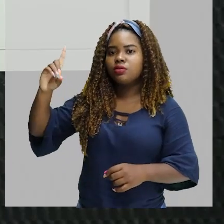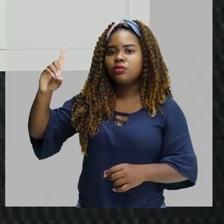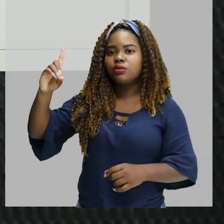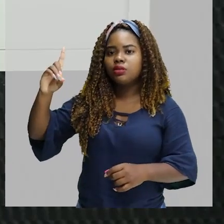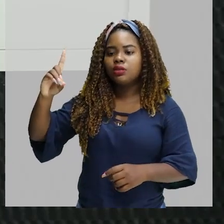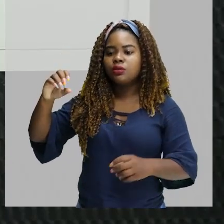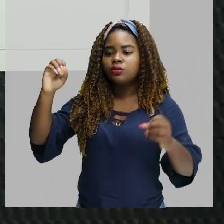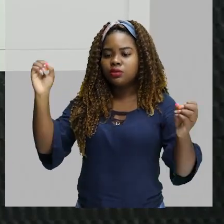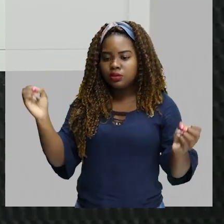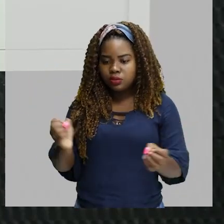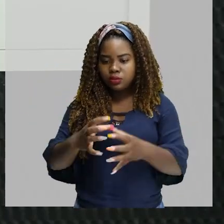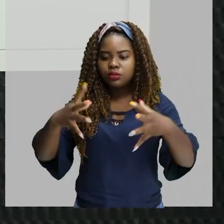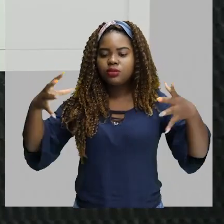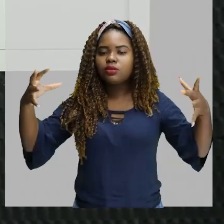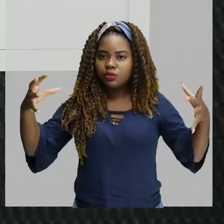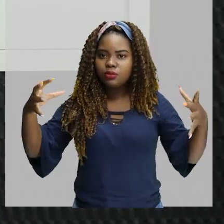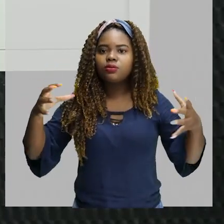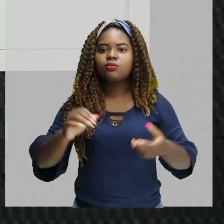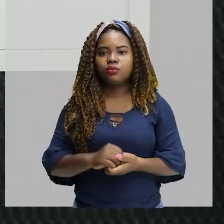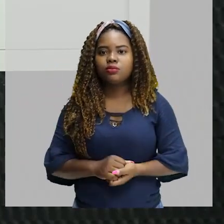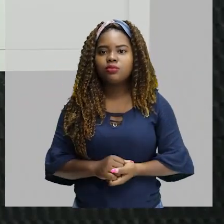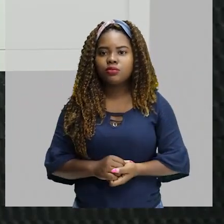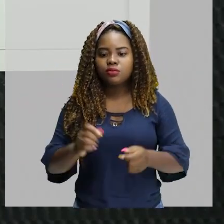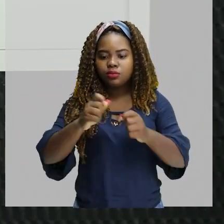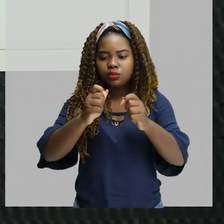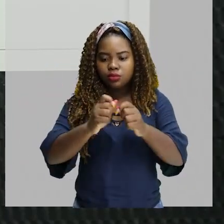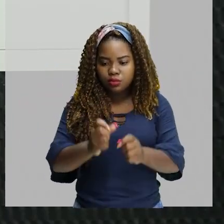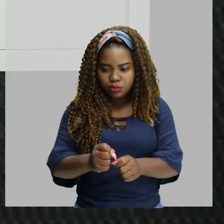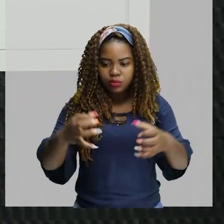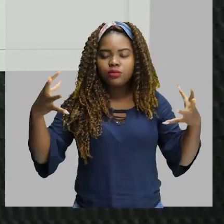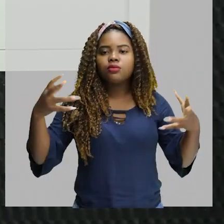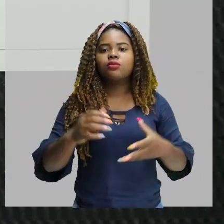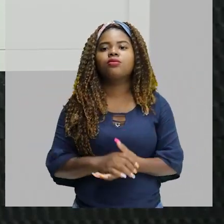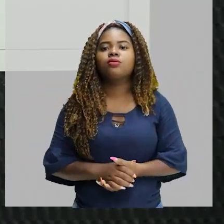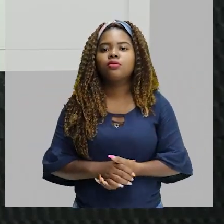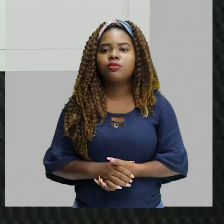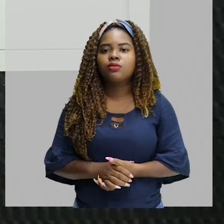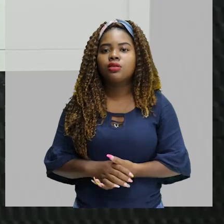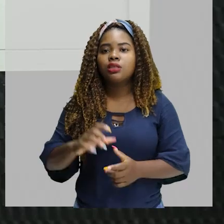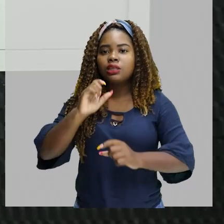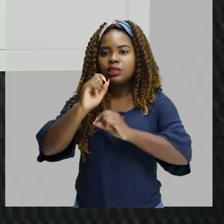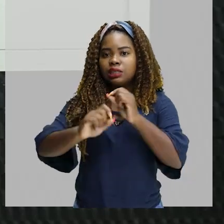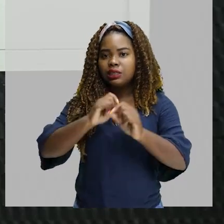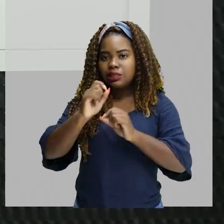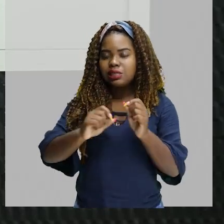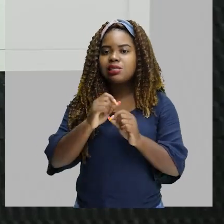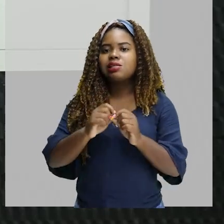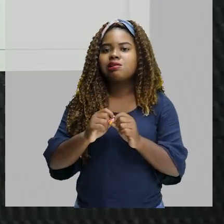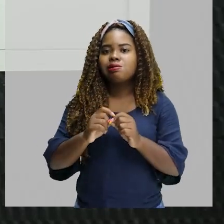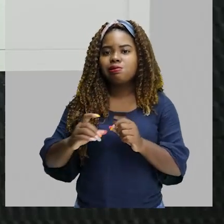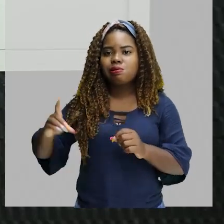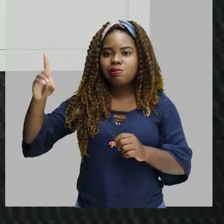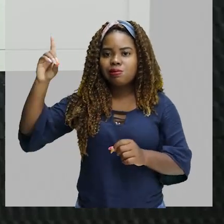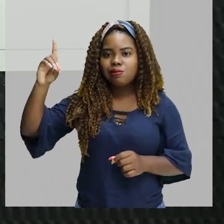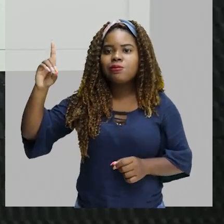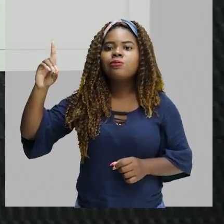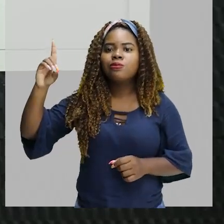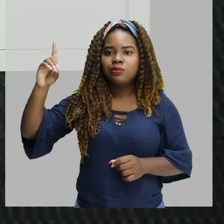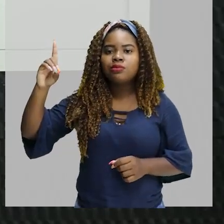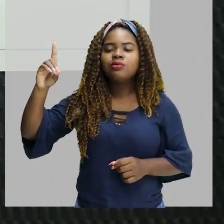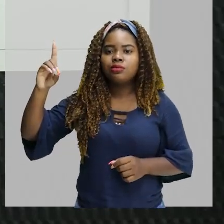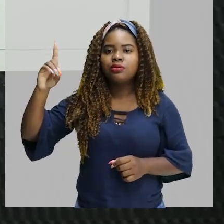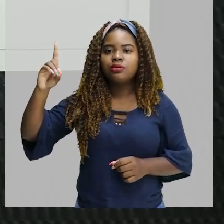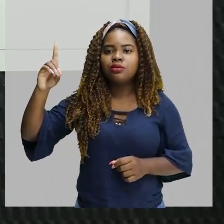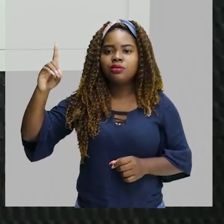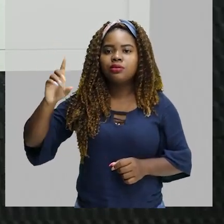o autor da nossa vida, na verdade, o dono da nossa vida, não é isso? Ele é o